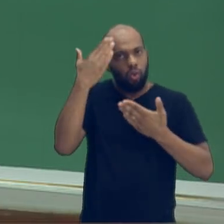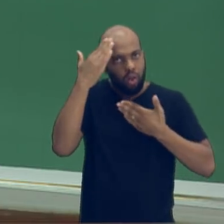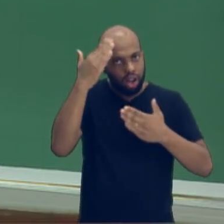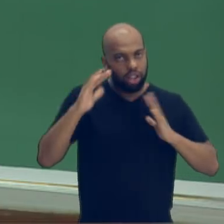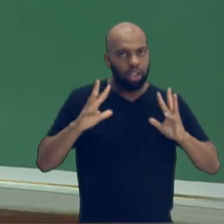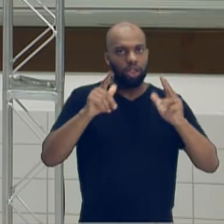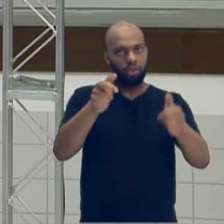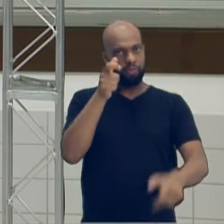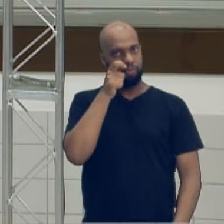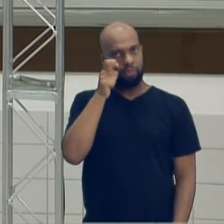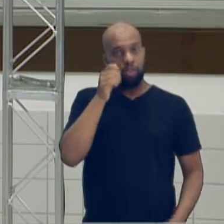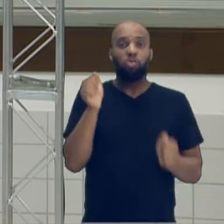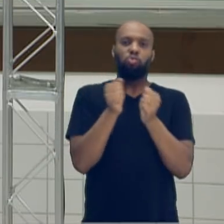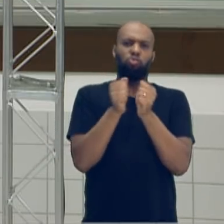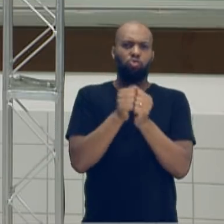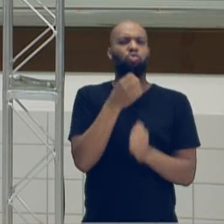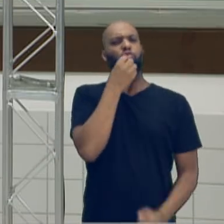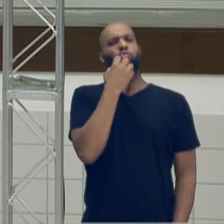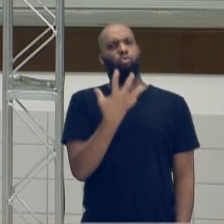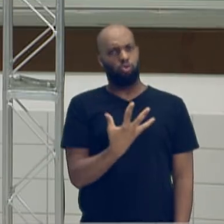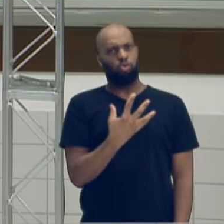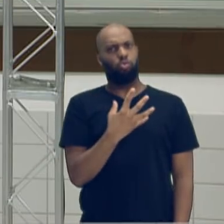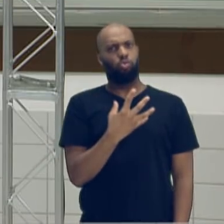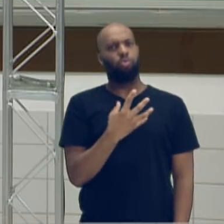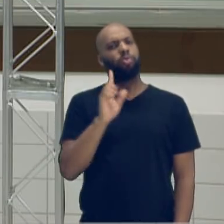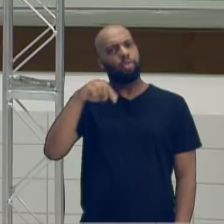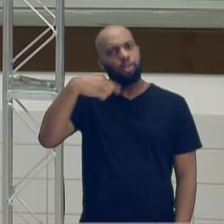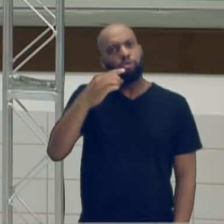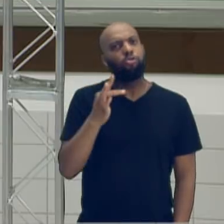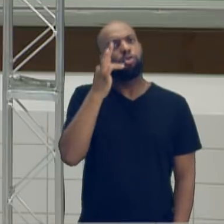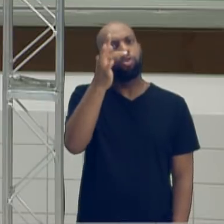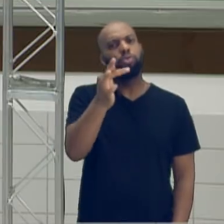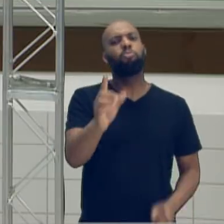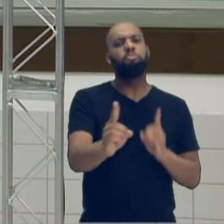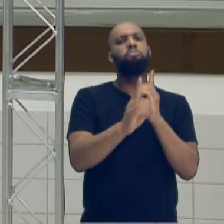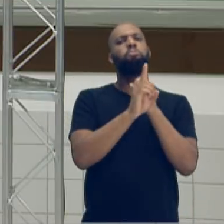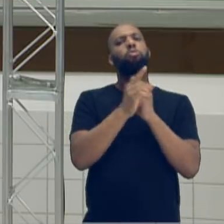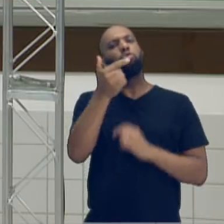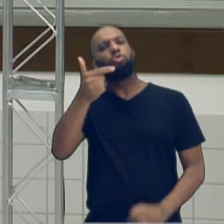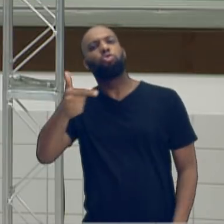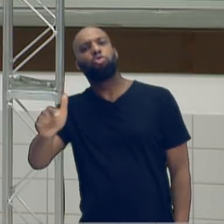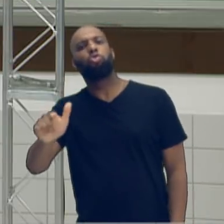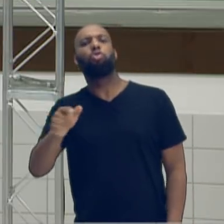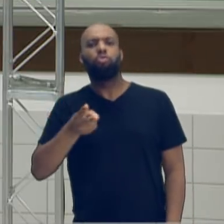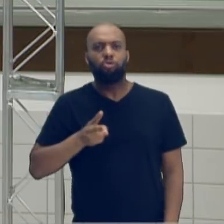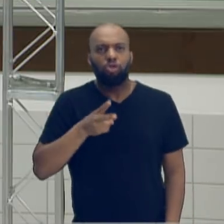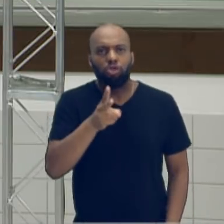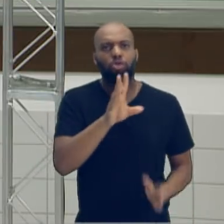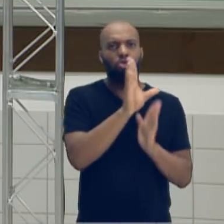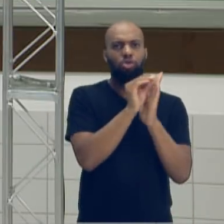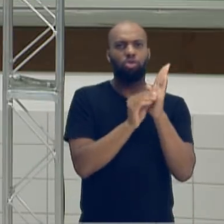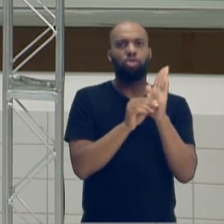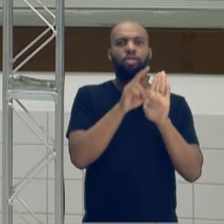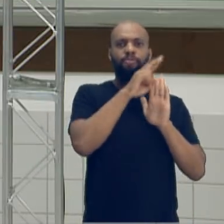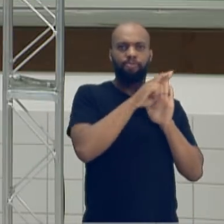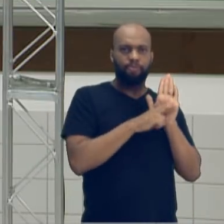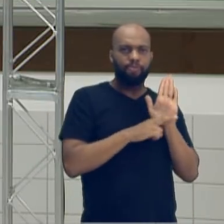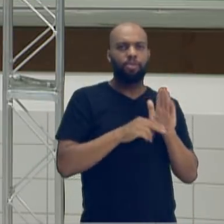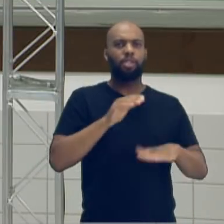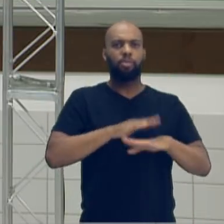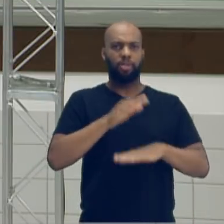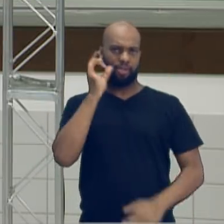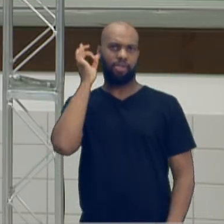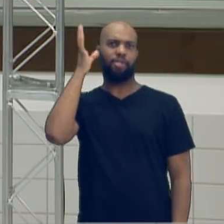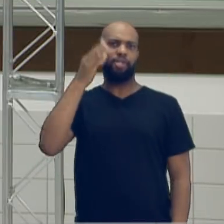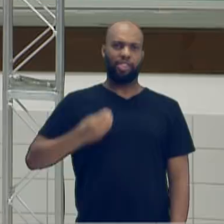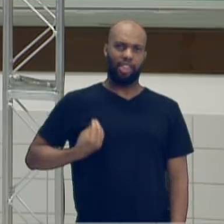de todos, né, foi muito bom estar com vocês e muito em breve, né, a gente dá continuidade aí com as propriedades que vão facilitar